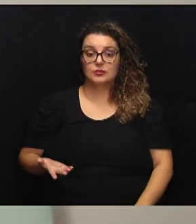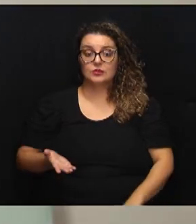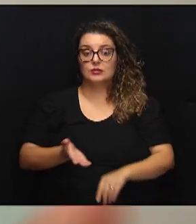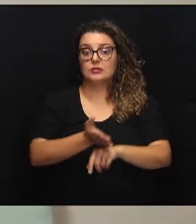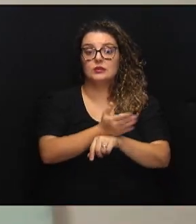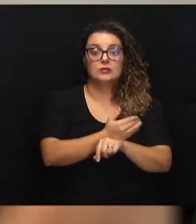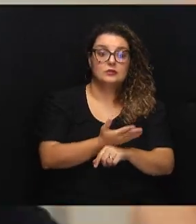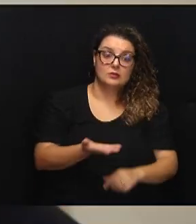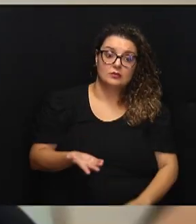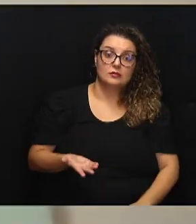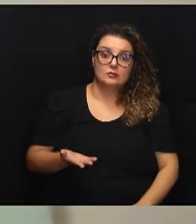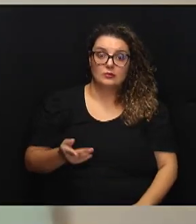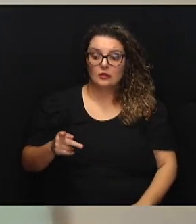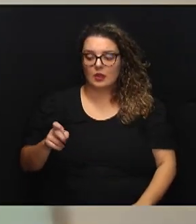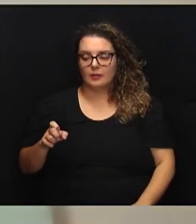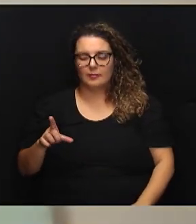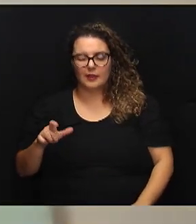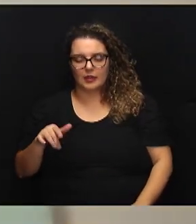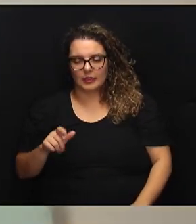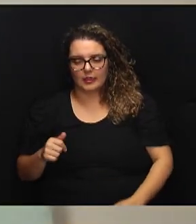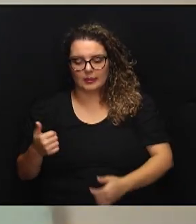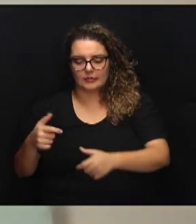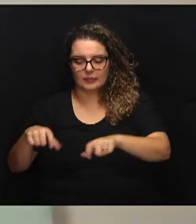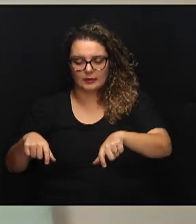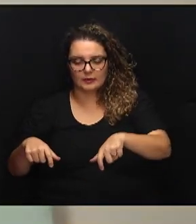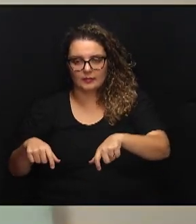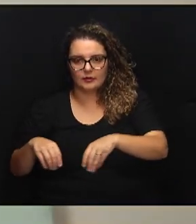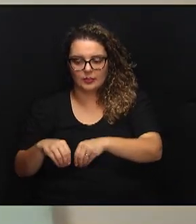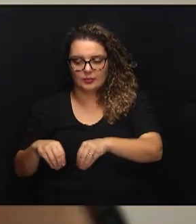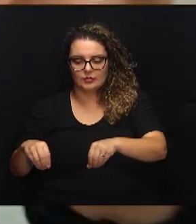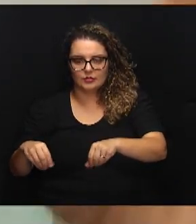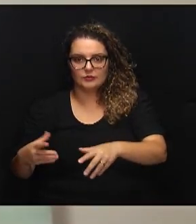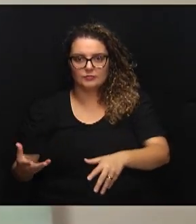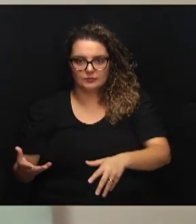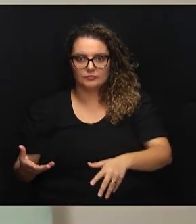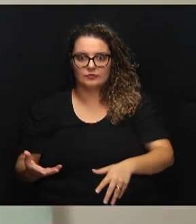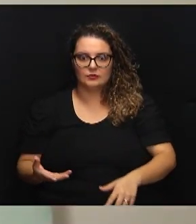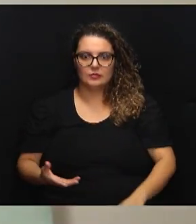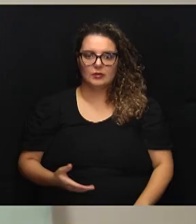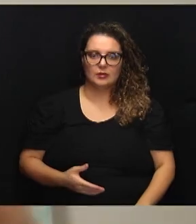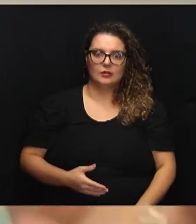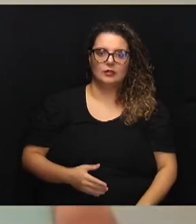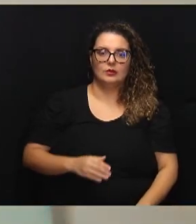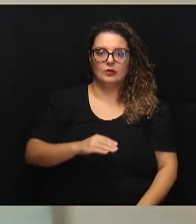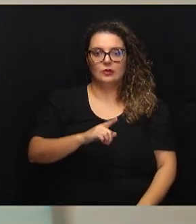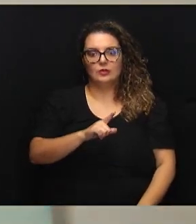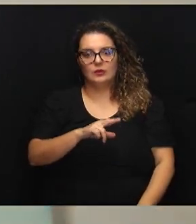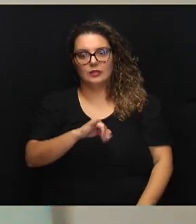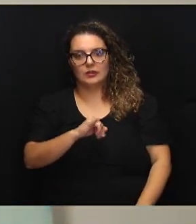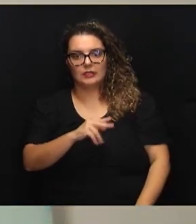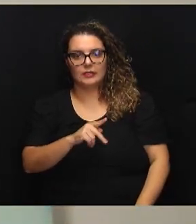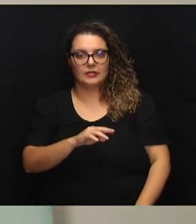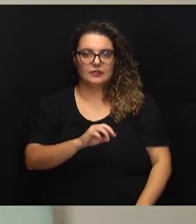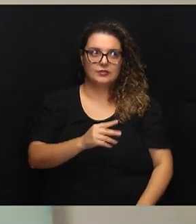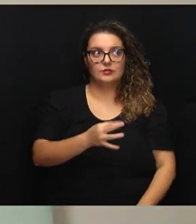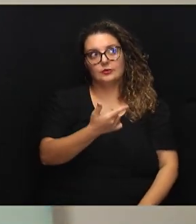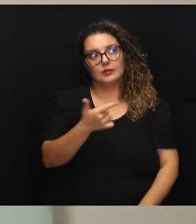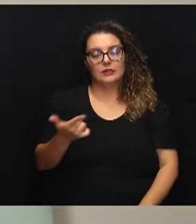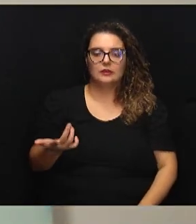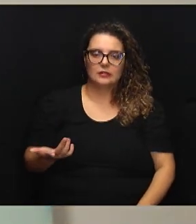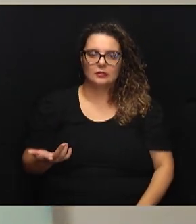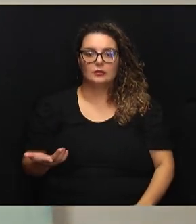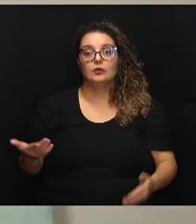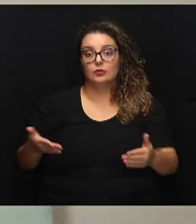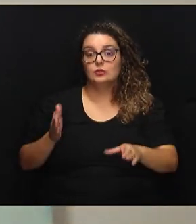a pelada no campinho era muito de fácil acesso. Jogar um cricket não era tanto, hoje já é mais fácil, você